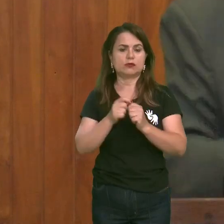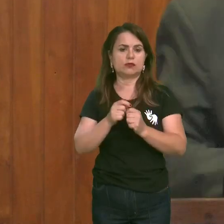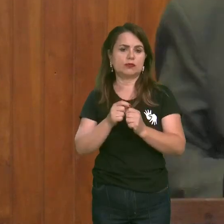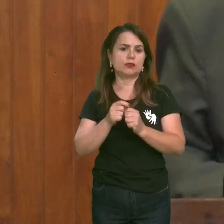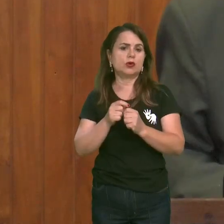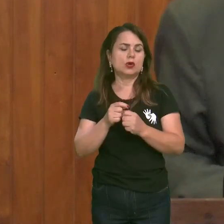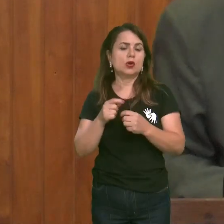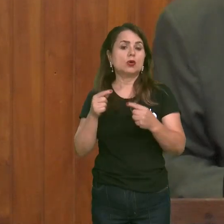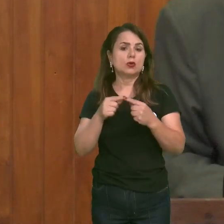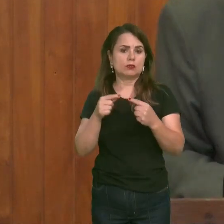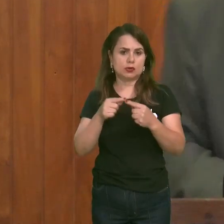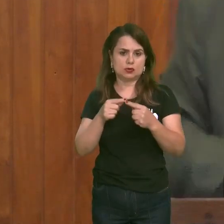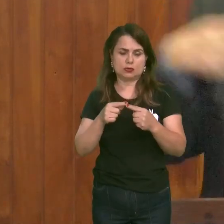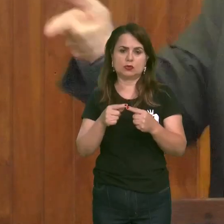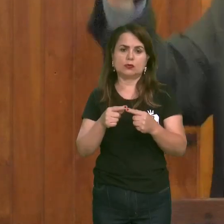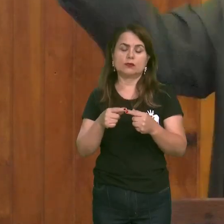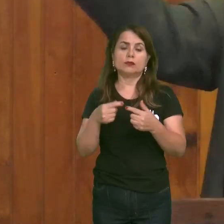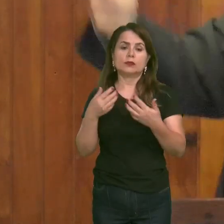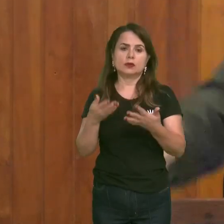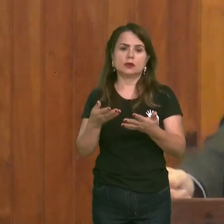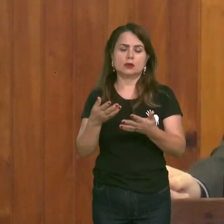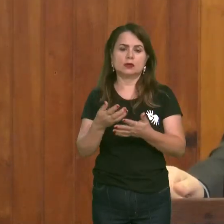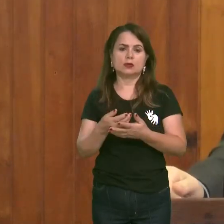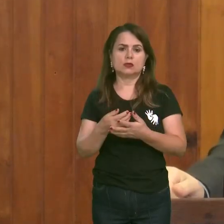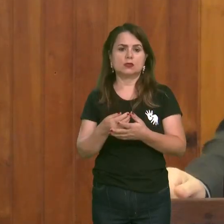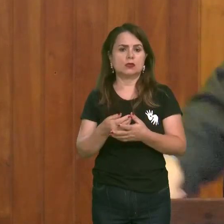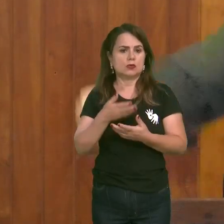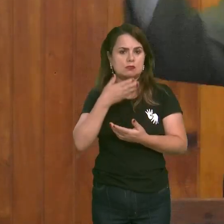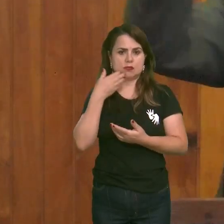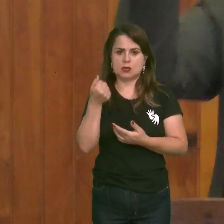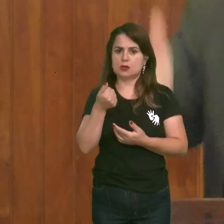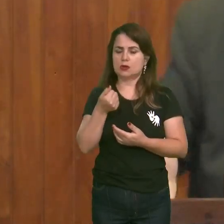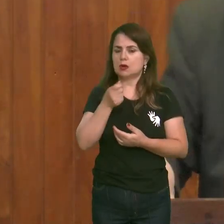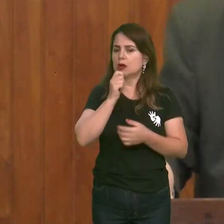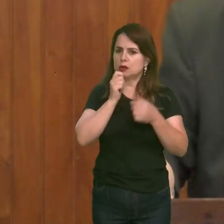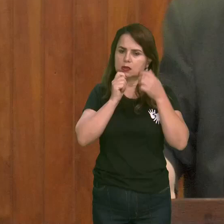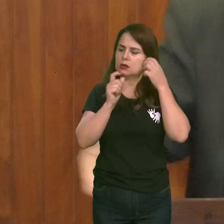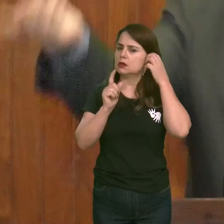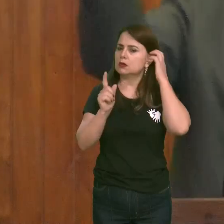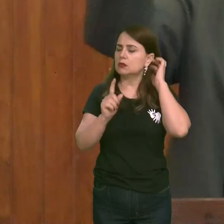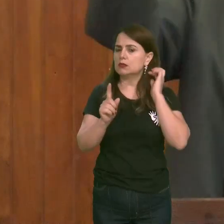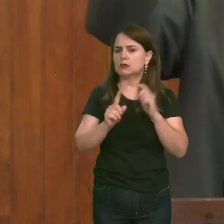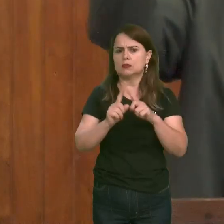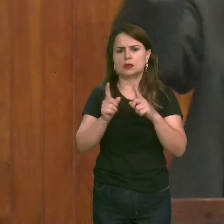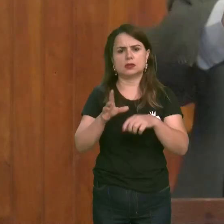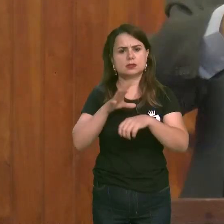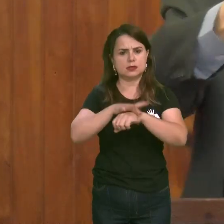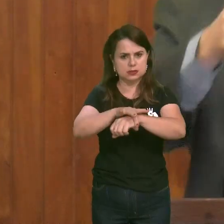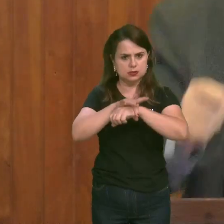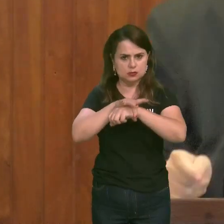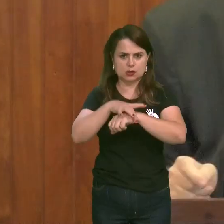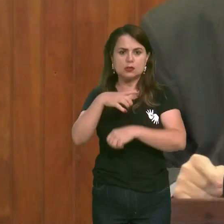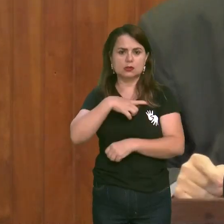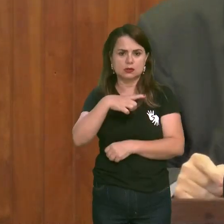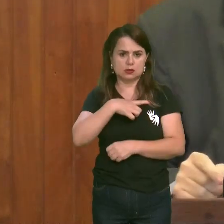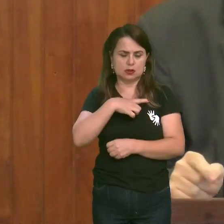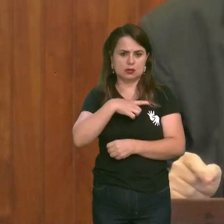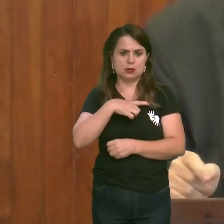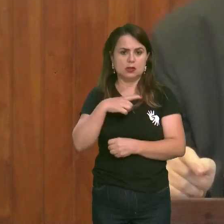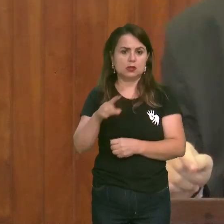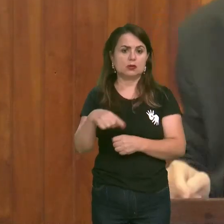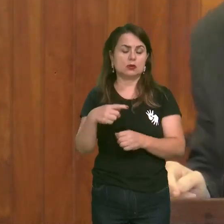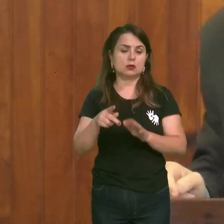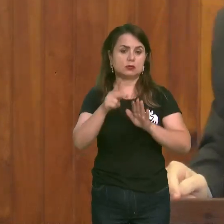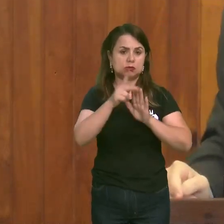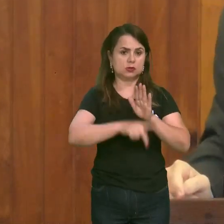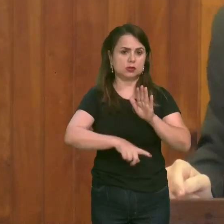e fazer esse acordo Estamos fazendo um acordo não é o melhor dos acordos mas é um acordo seguro e com essa correção Que Nós faremos no projeto de lei